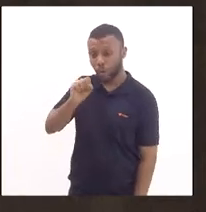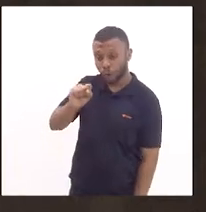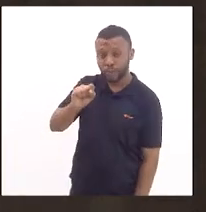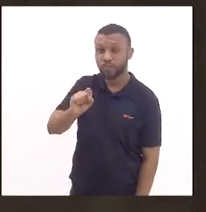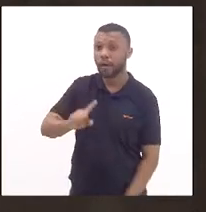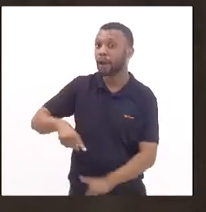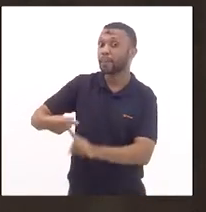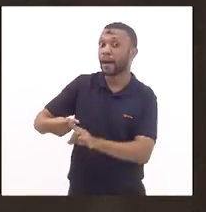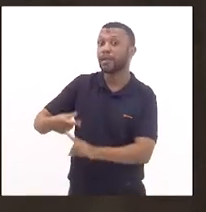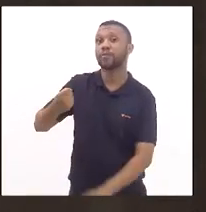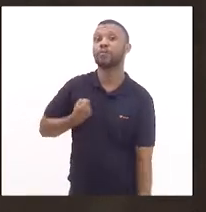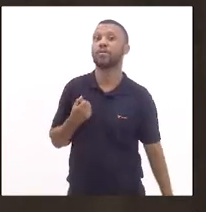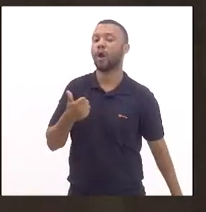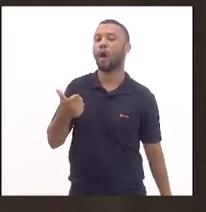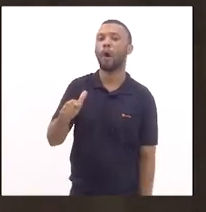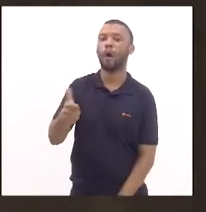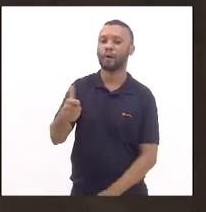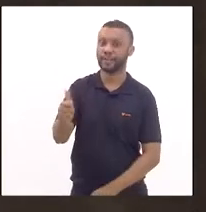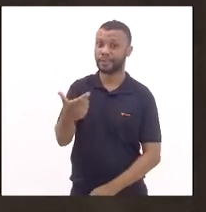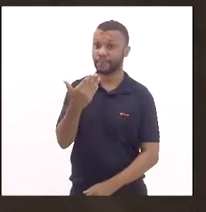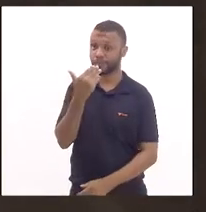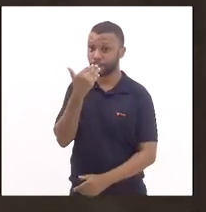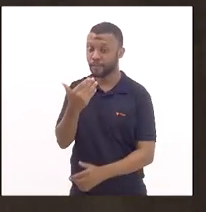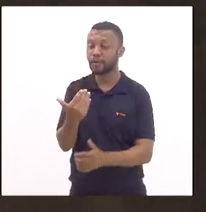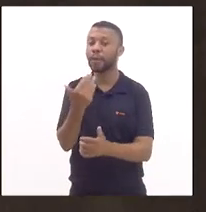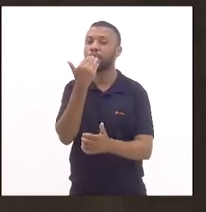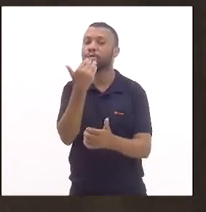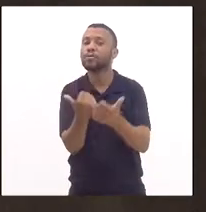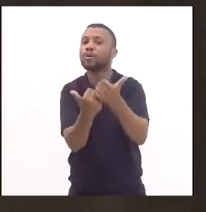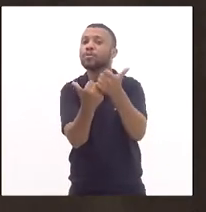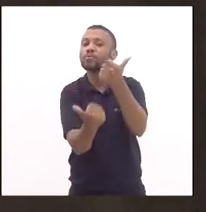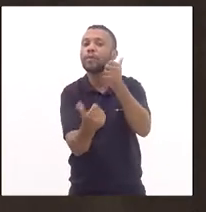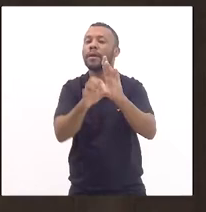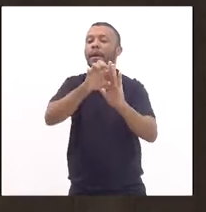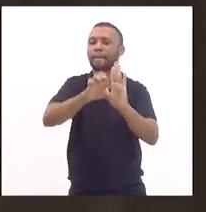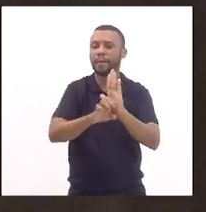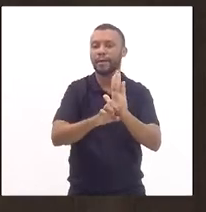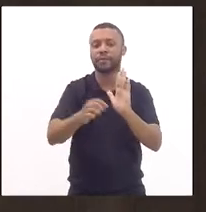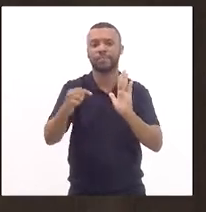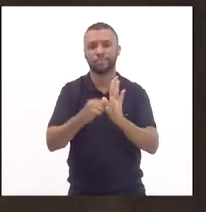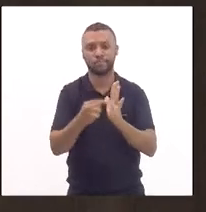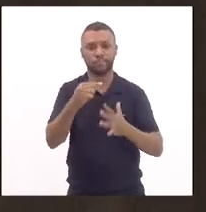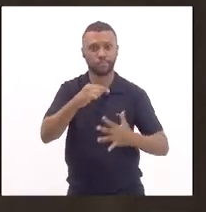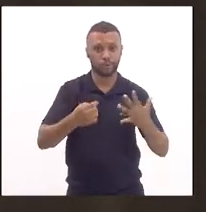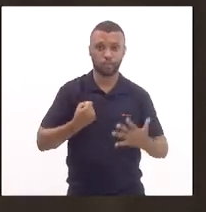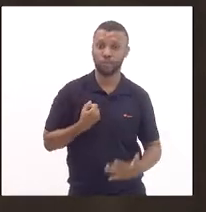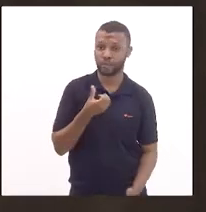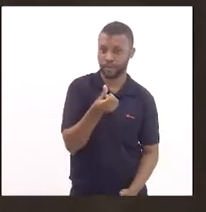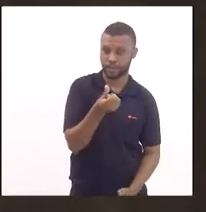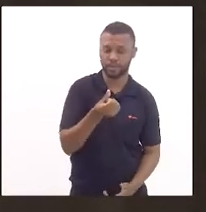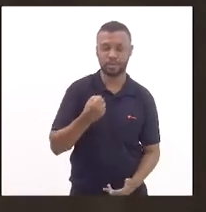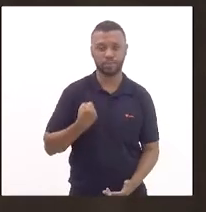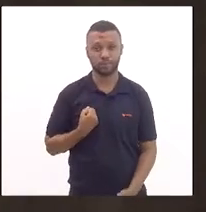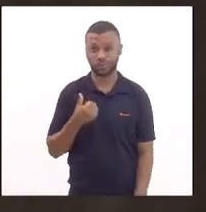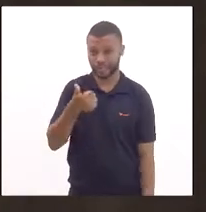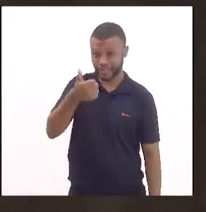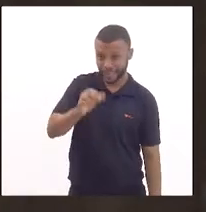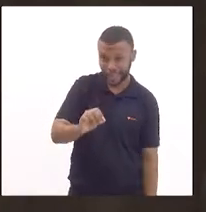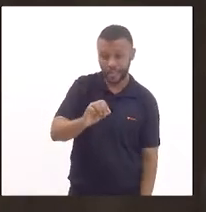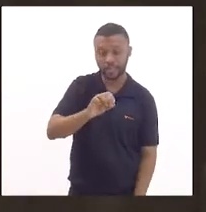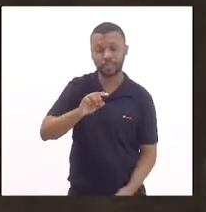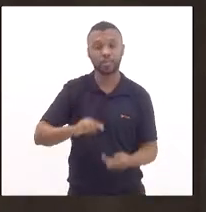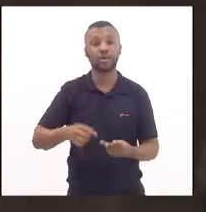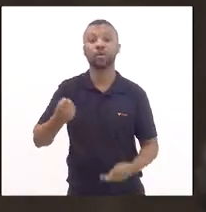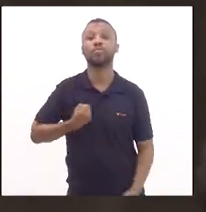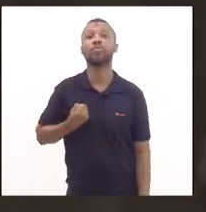11. Favorável com subemenda às emendas 6, 10 e